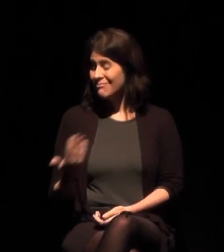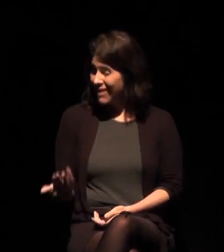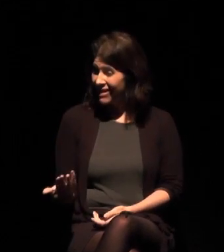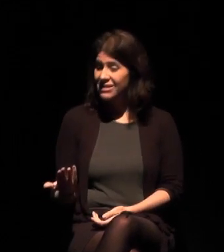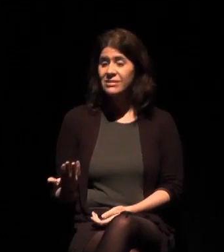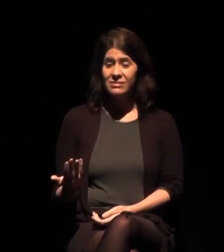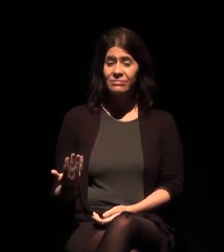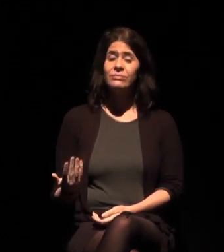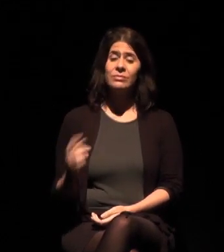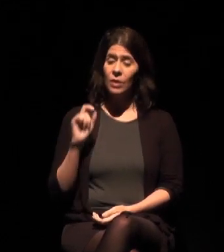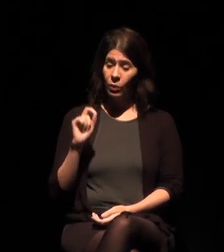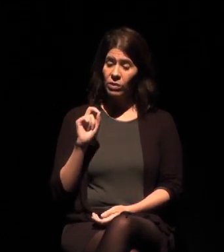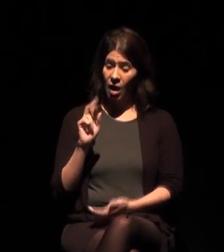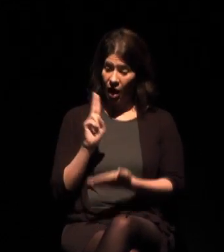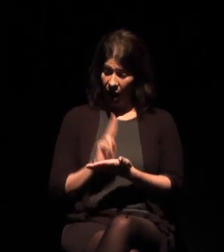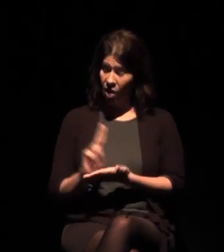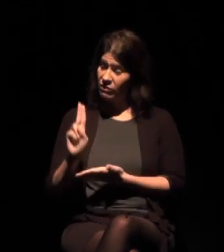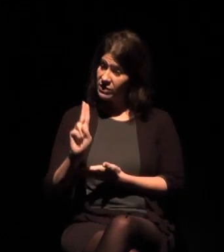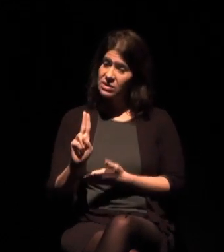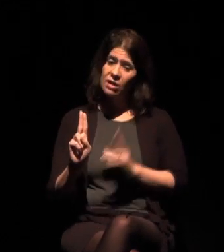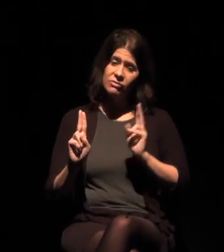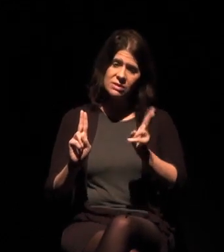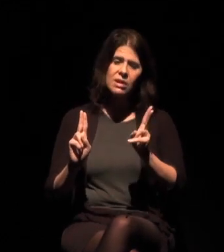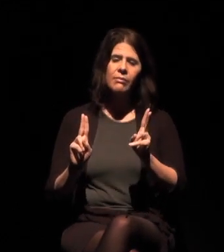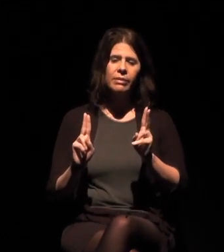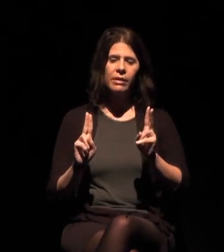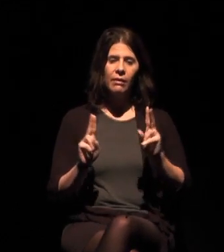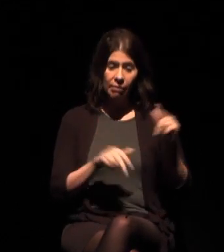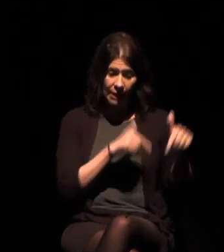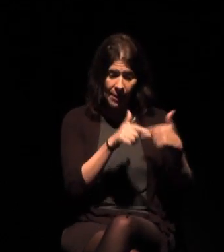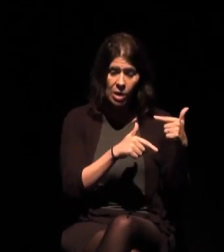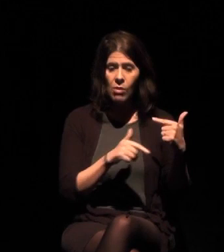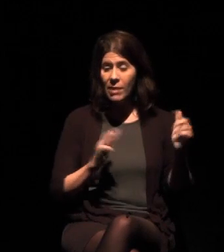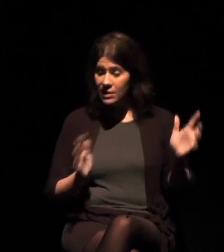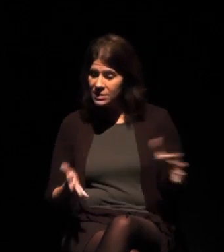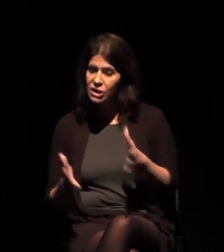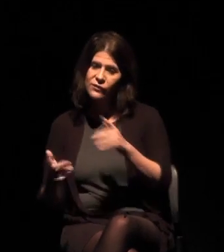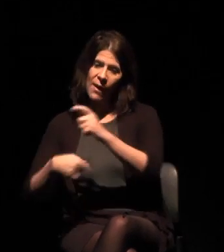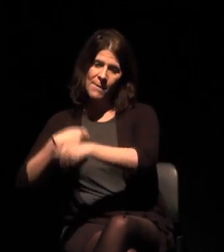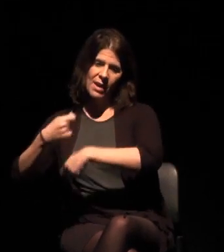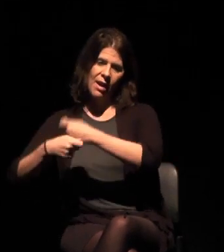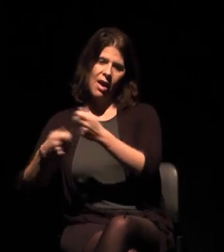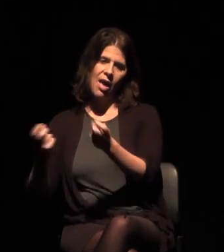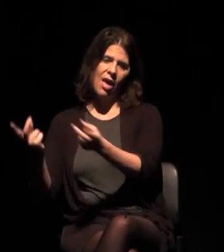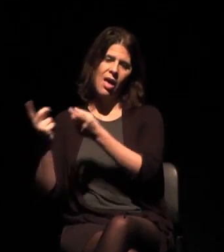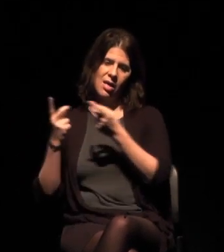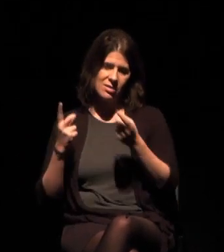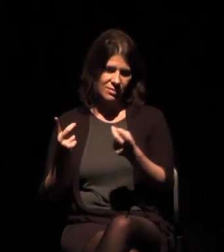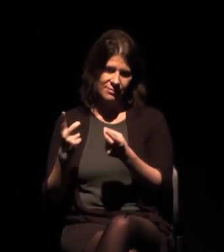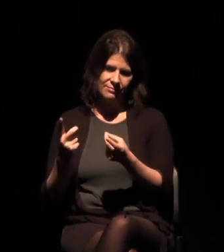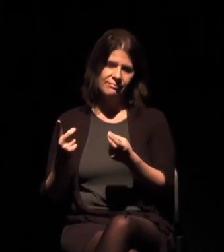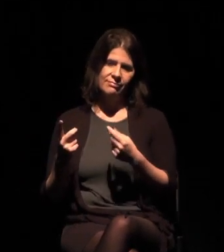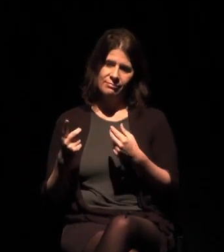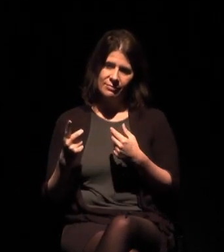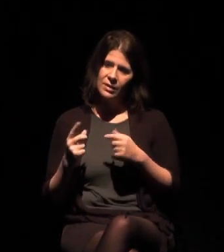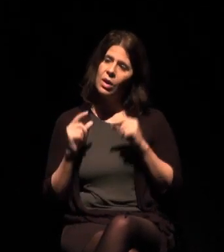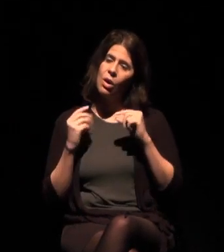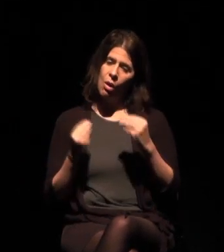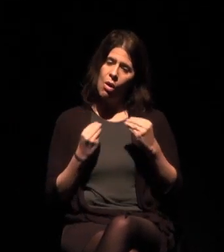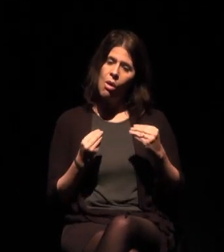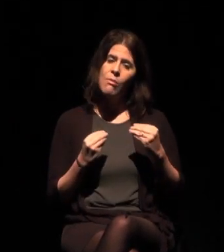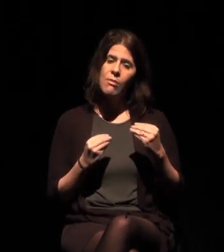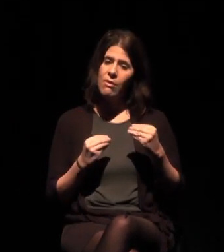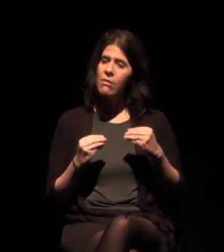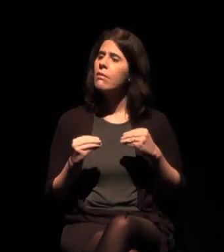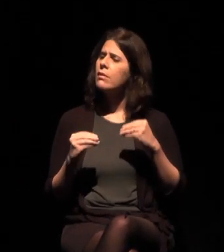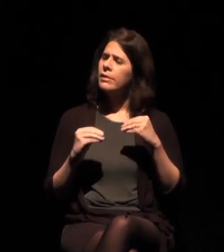sempre trabalharam mais ou menos provocava as qualificações que as universidades ofereceram e depois as o investimento nos centros